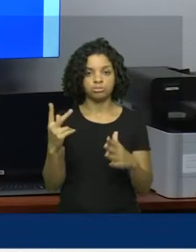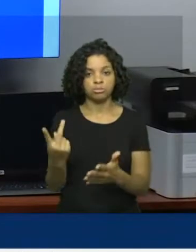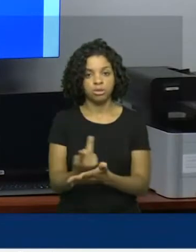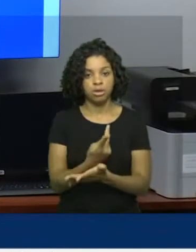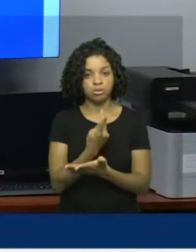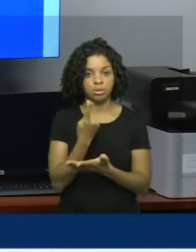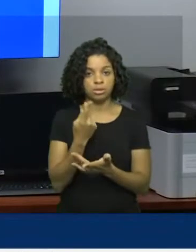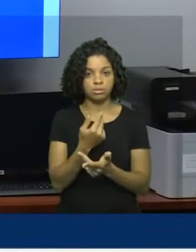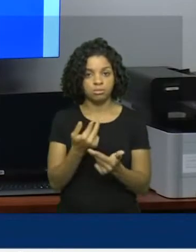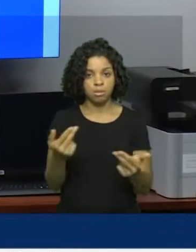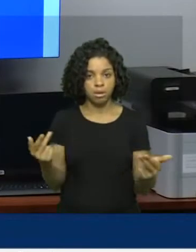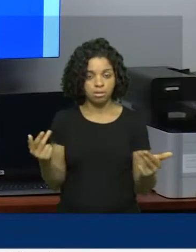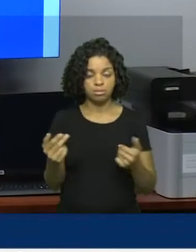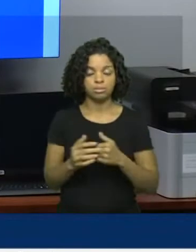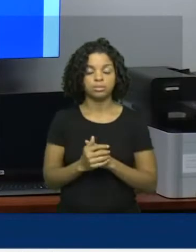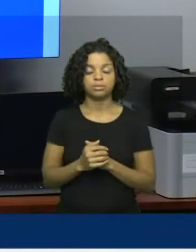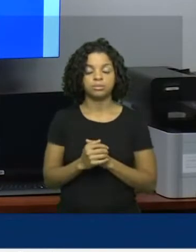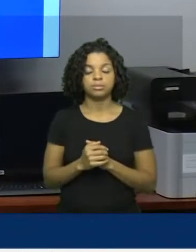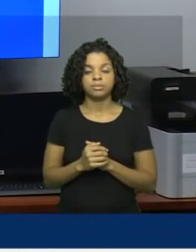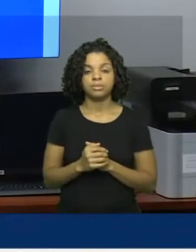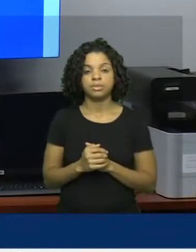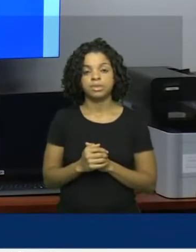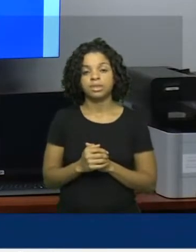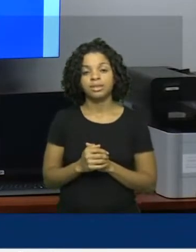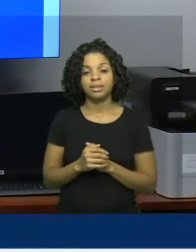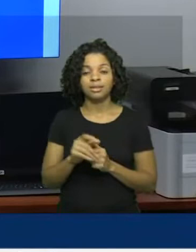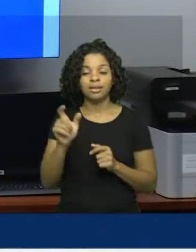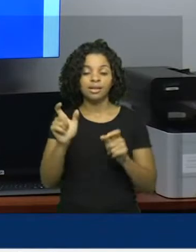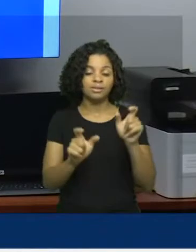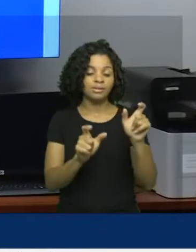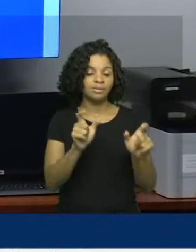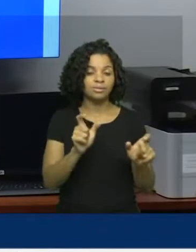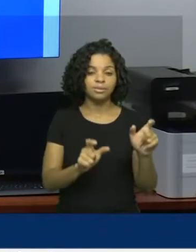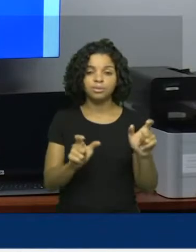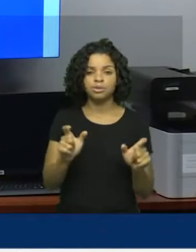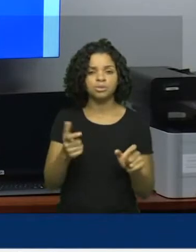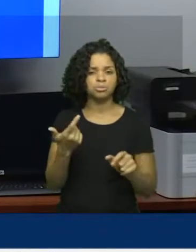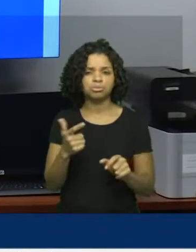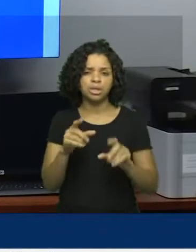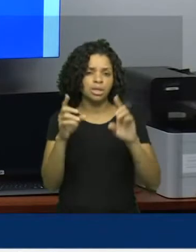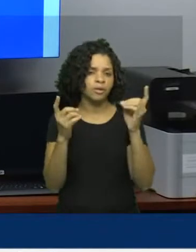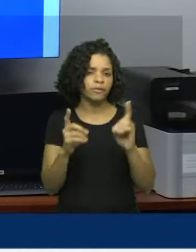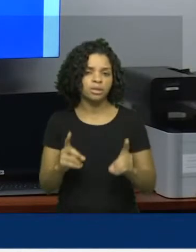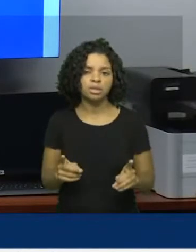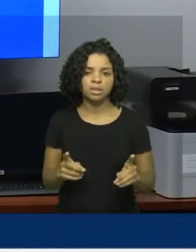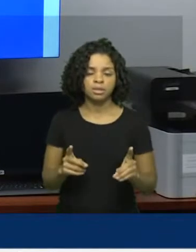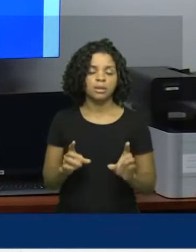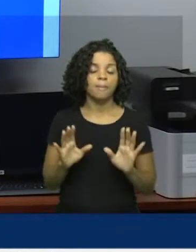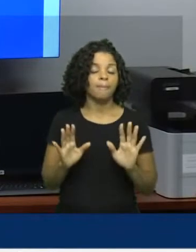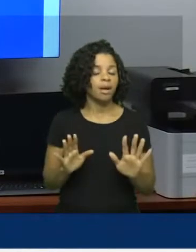E nem todos os pacientes vão evoluir para a deficiência física, mas nós não temos como fazer essa previsão.